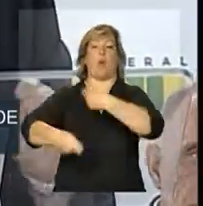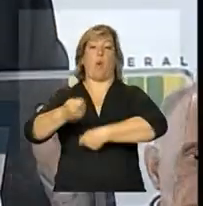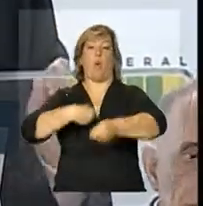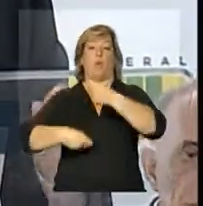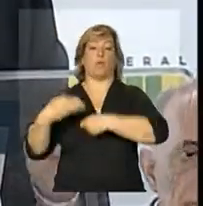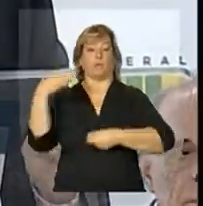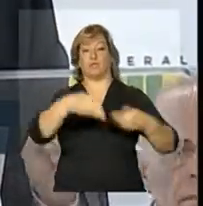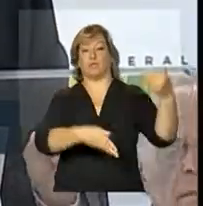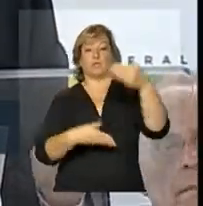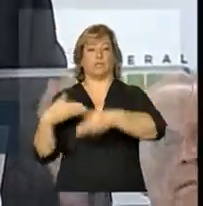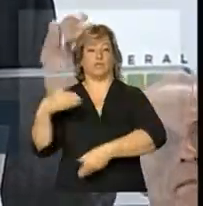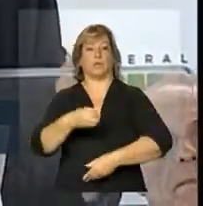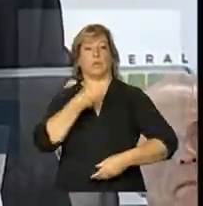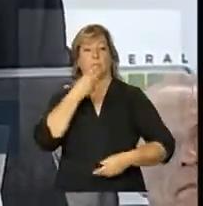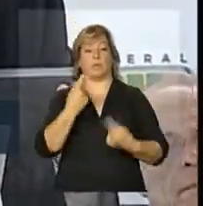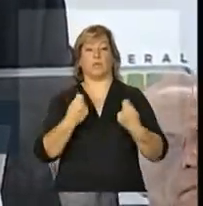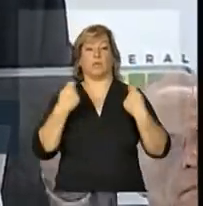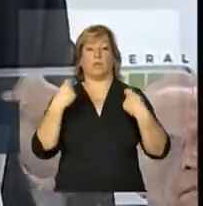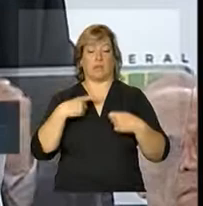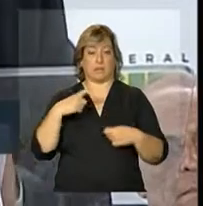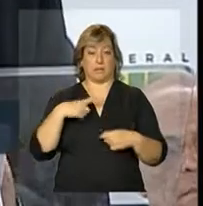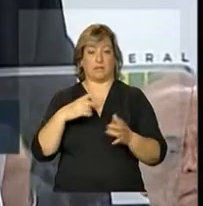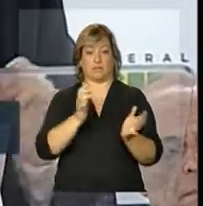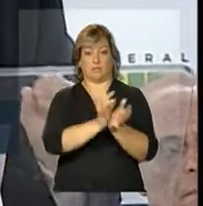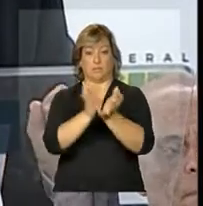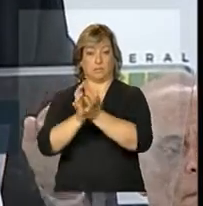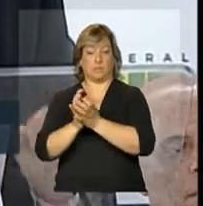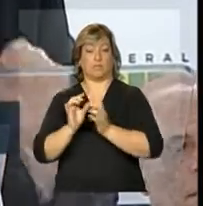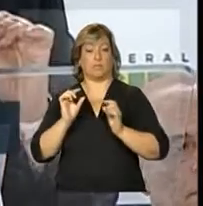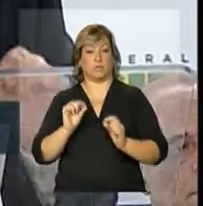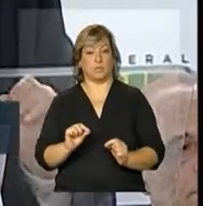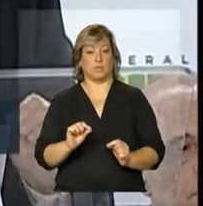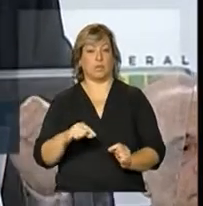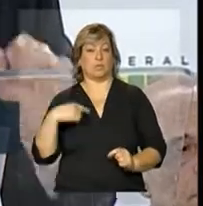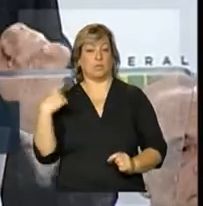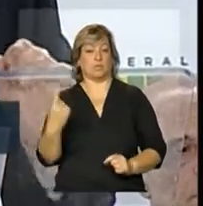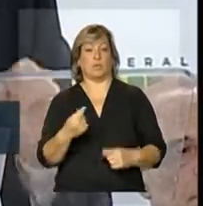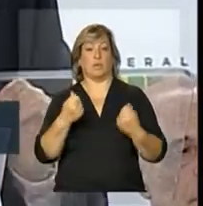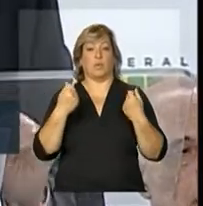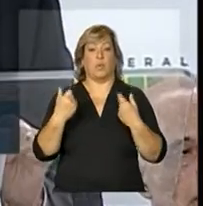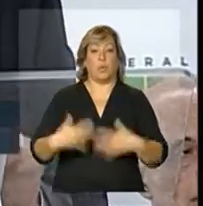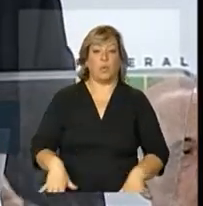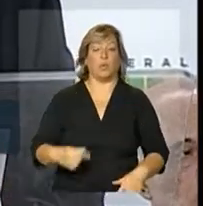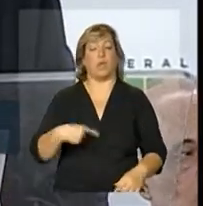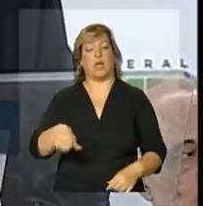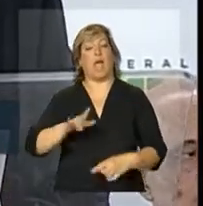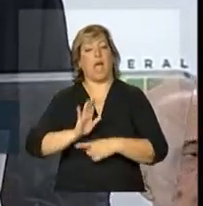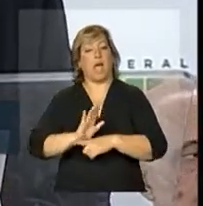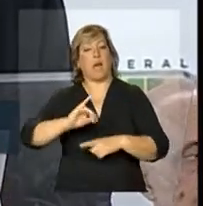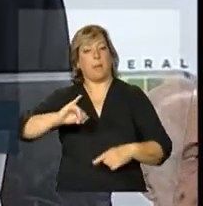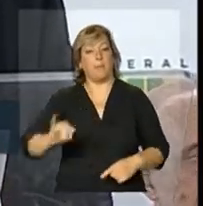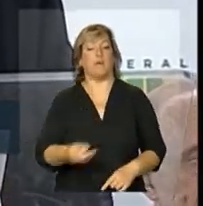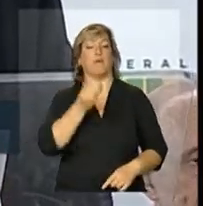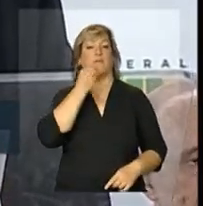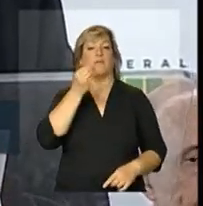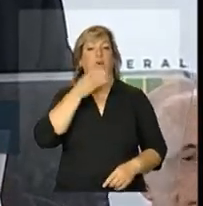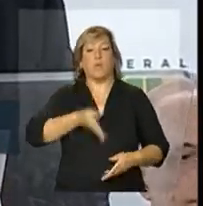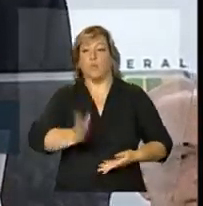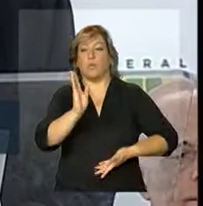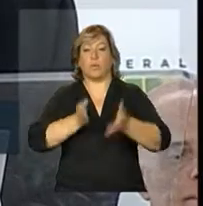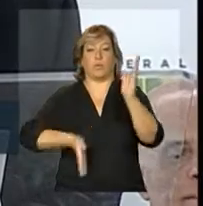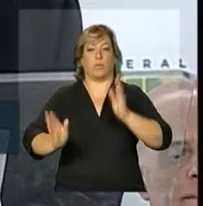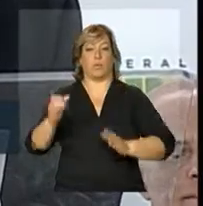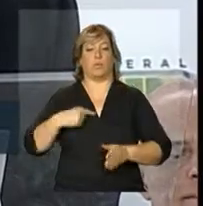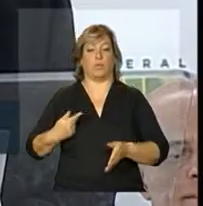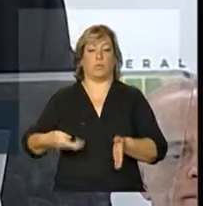que gastam menos e ganham mais, usando o Itaqui como corredor de escoamento. O nosso